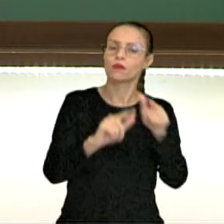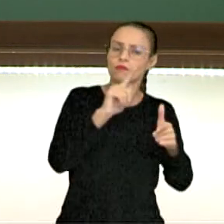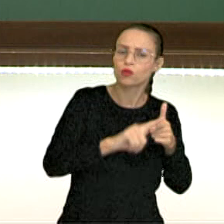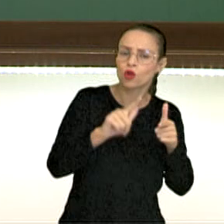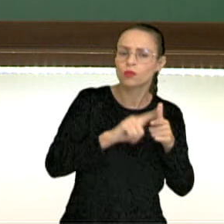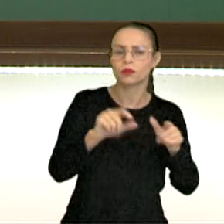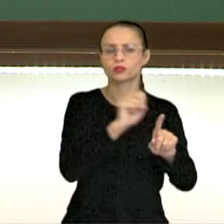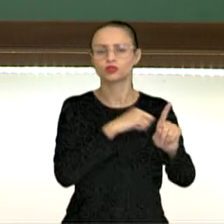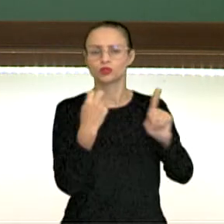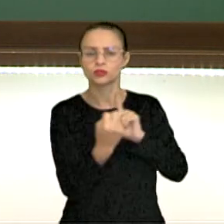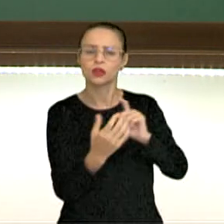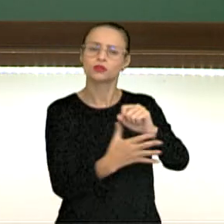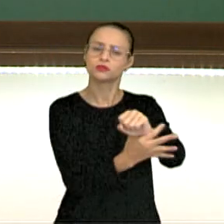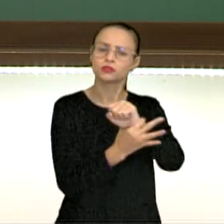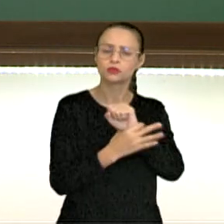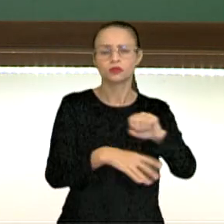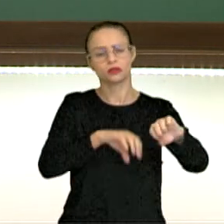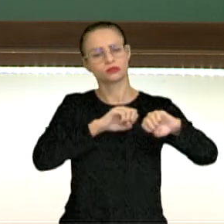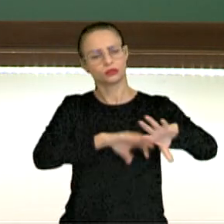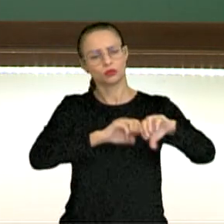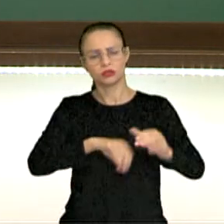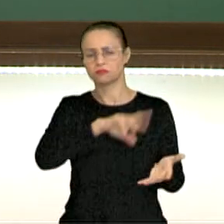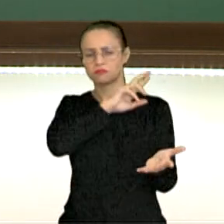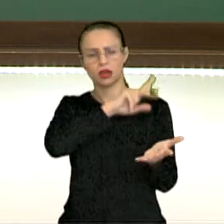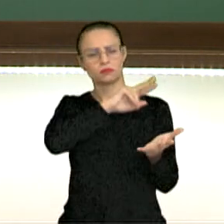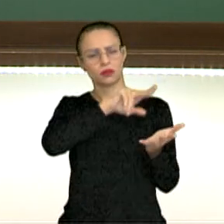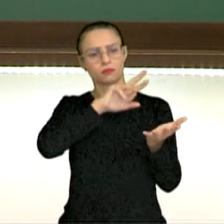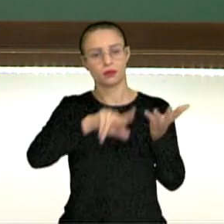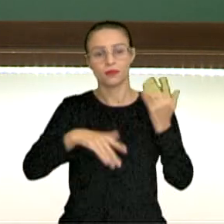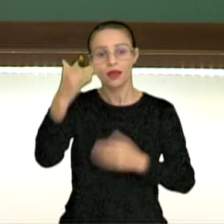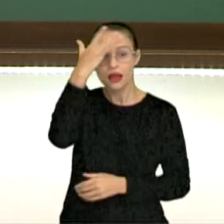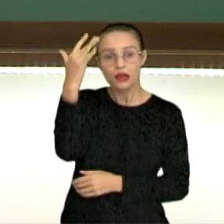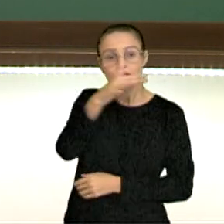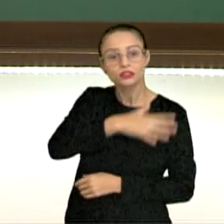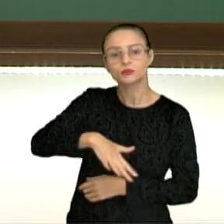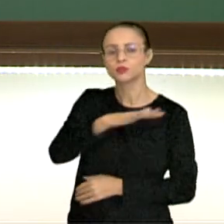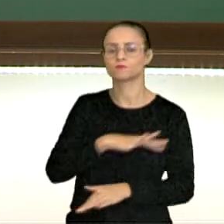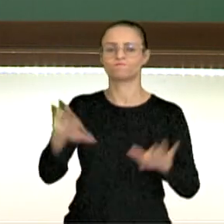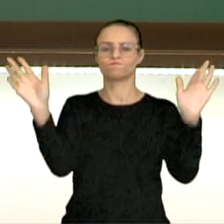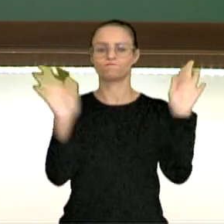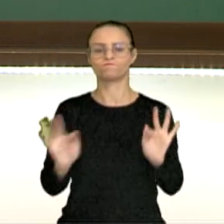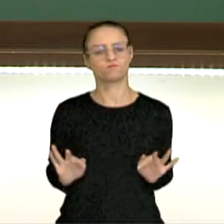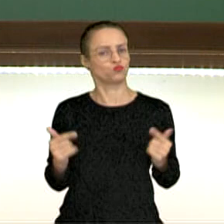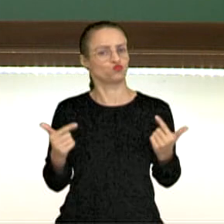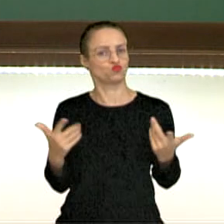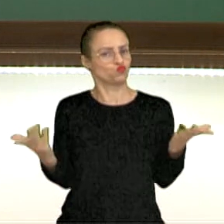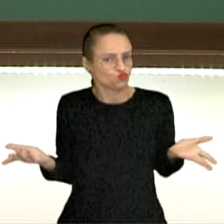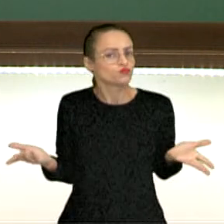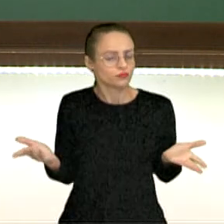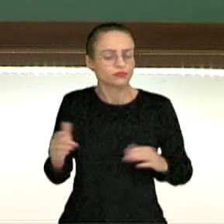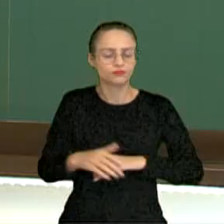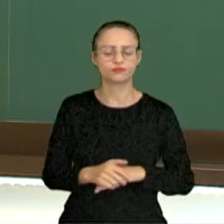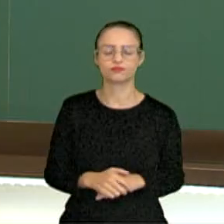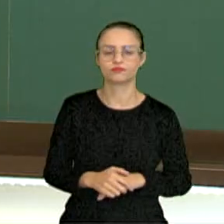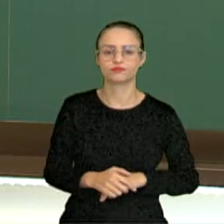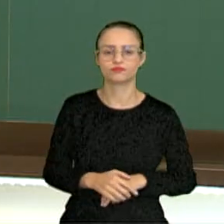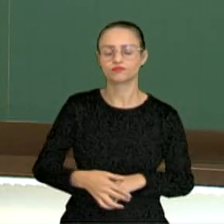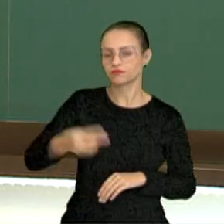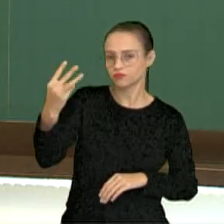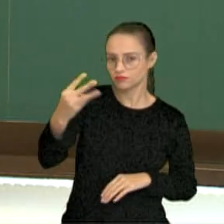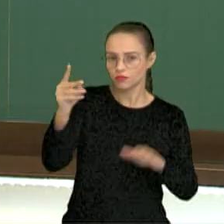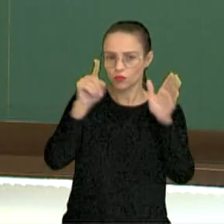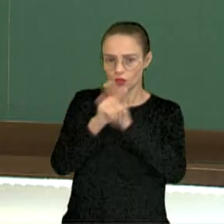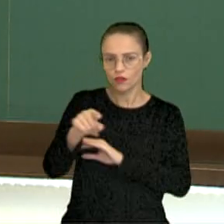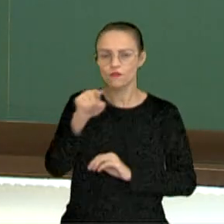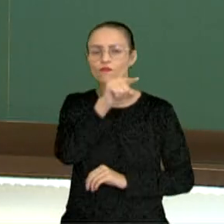segurança, saúde, educação e outros, que as pessoas ficam descontentes. Sobre nossa terceira pergunta, você